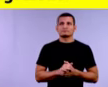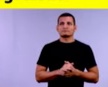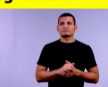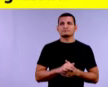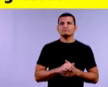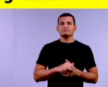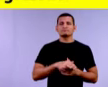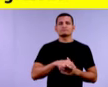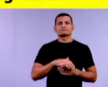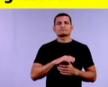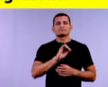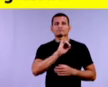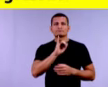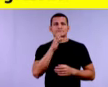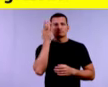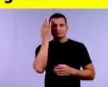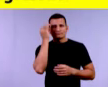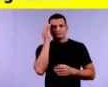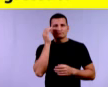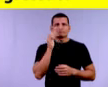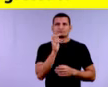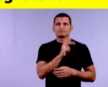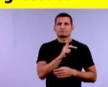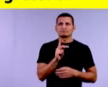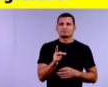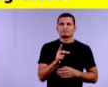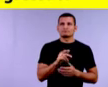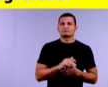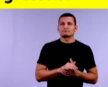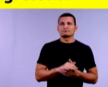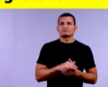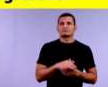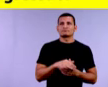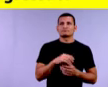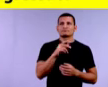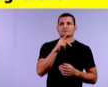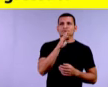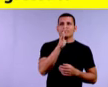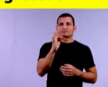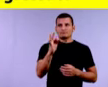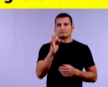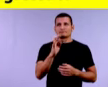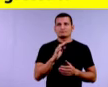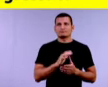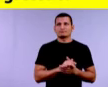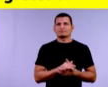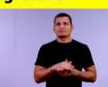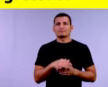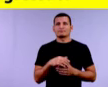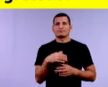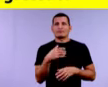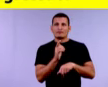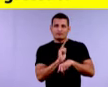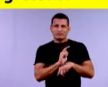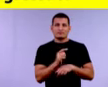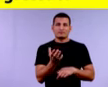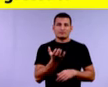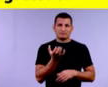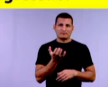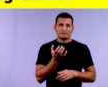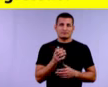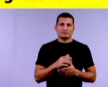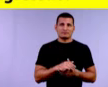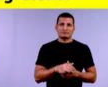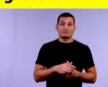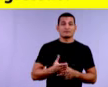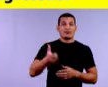aquele projeto PQP? Então, mano, a gente quer que... O gerente quer ele para ontem. Não sei